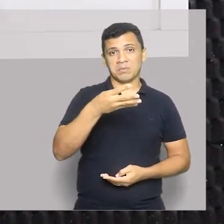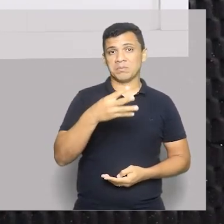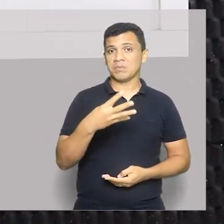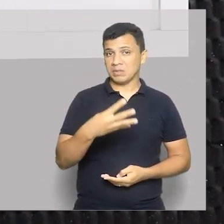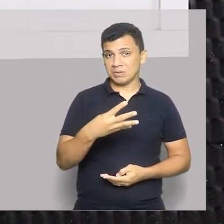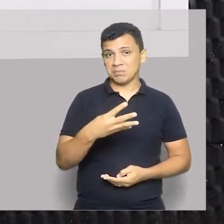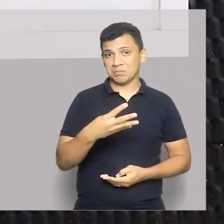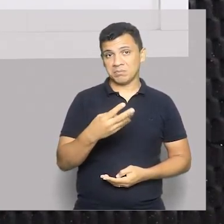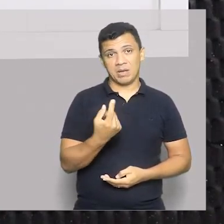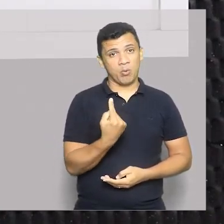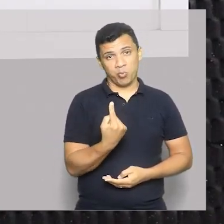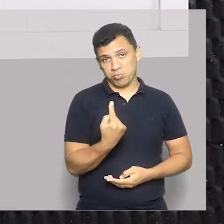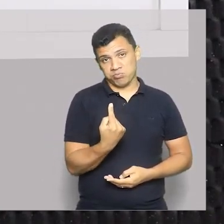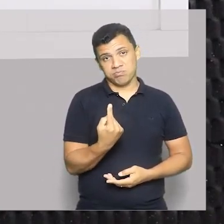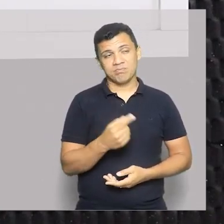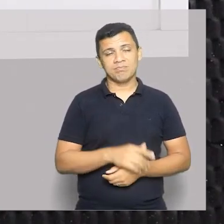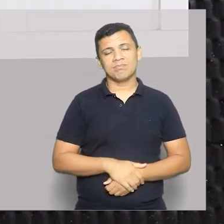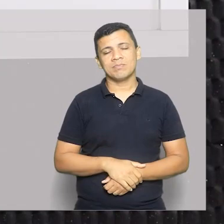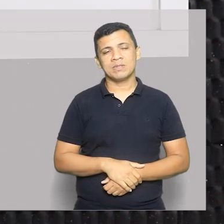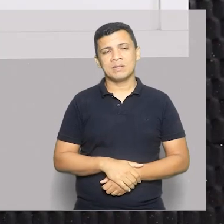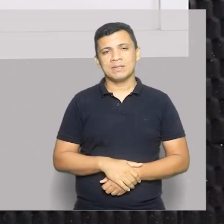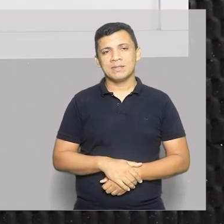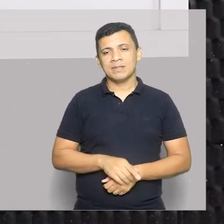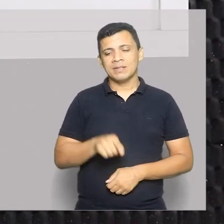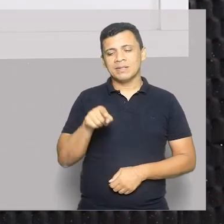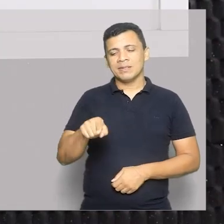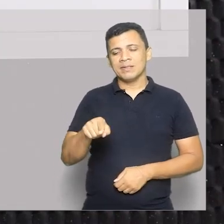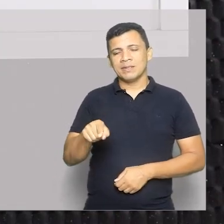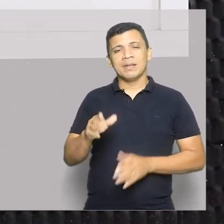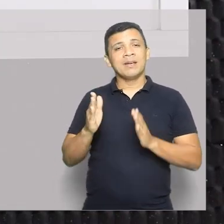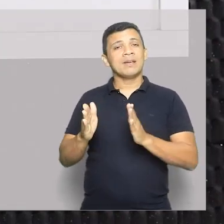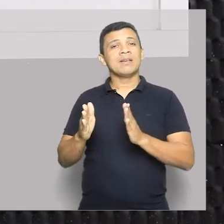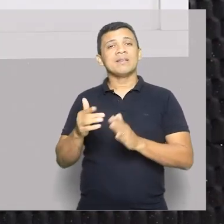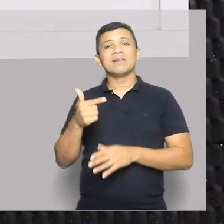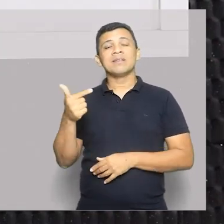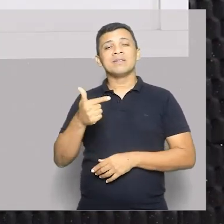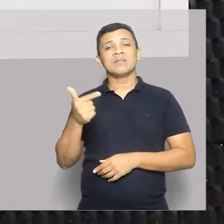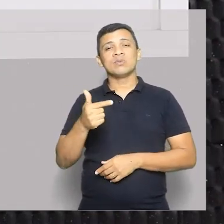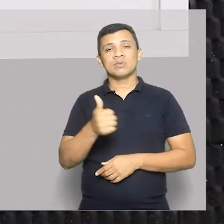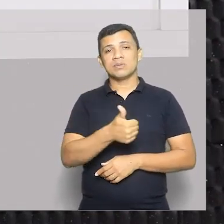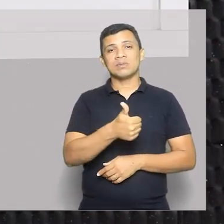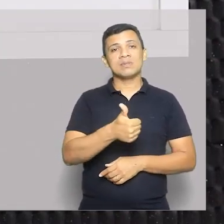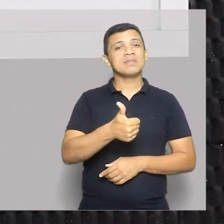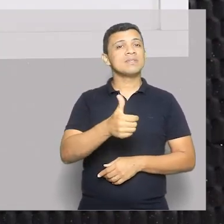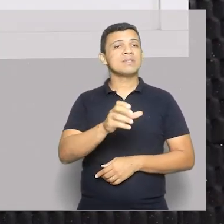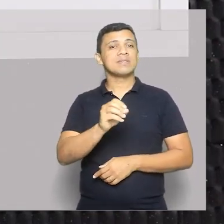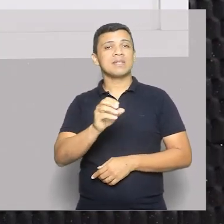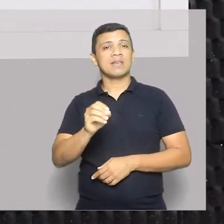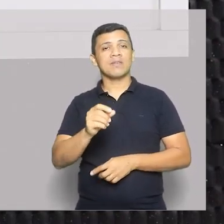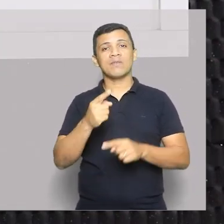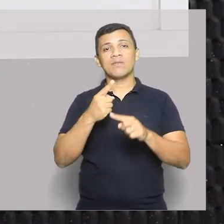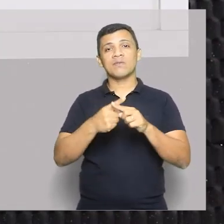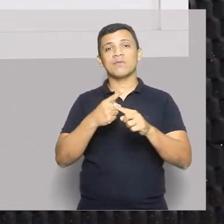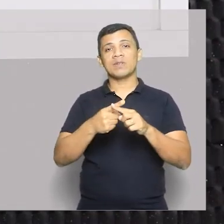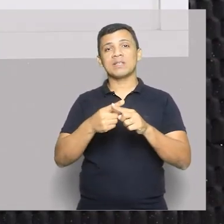100. Perceba que na segunda, você pode escrever 100 vezes